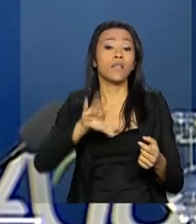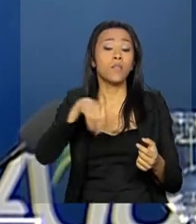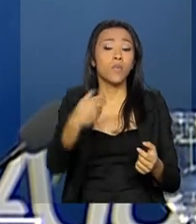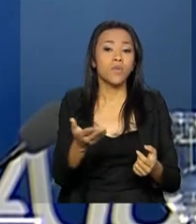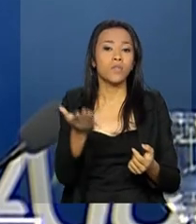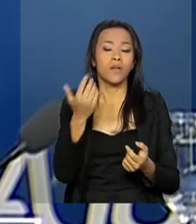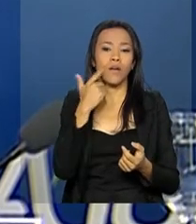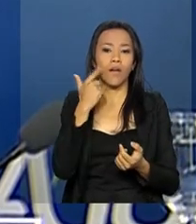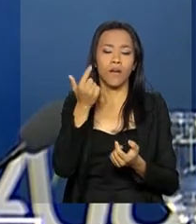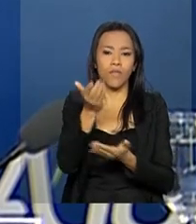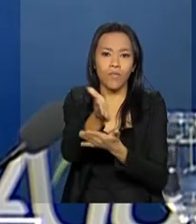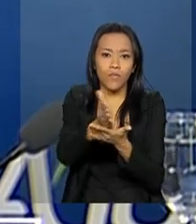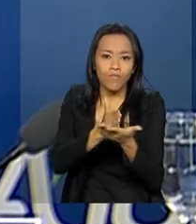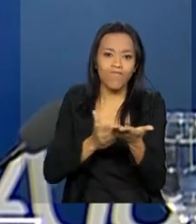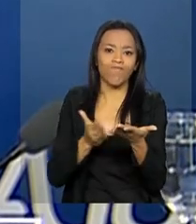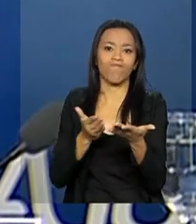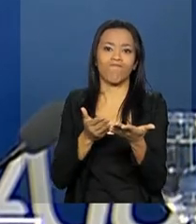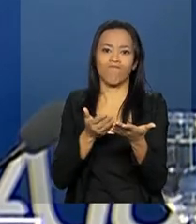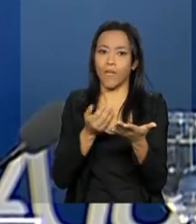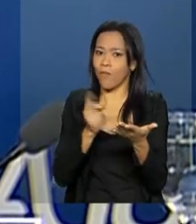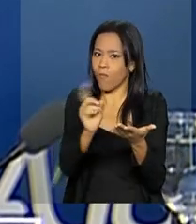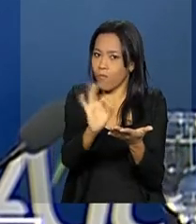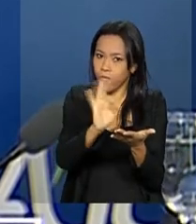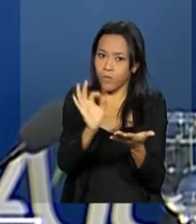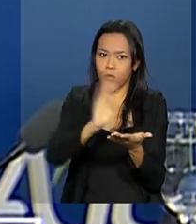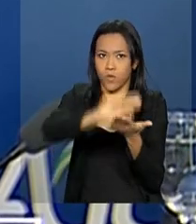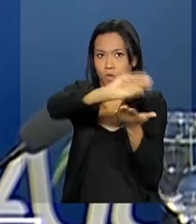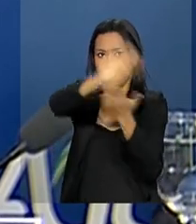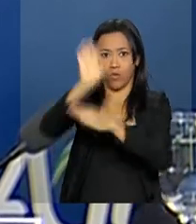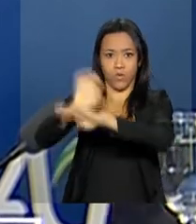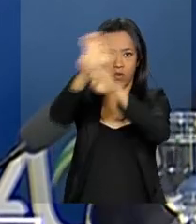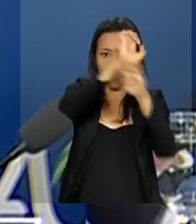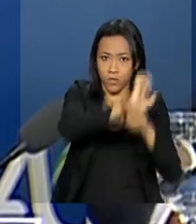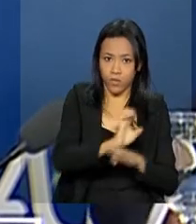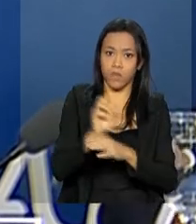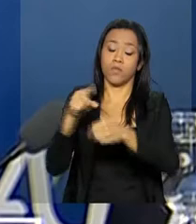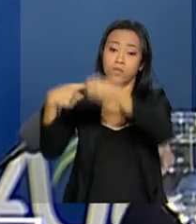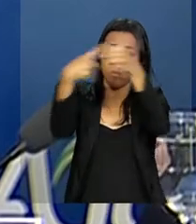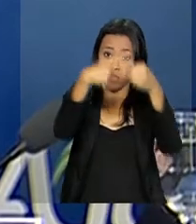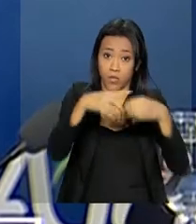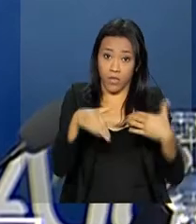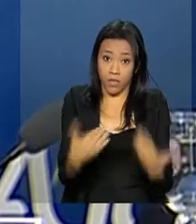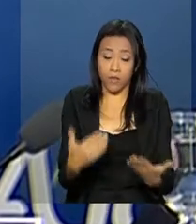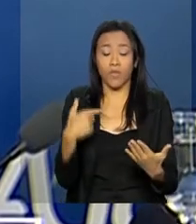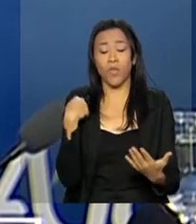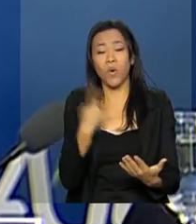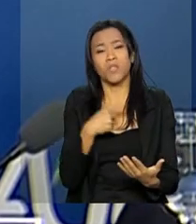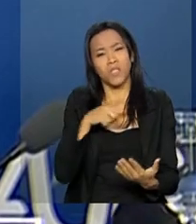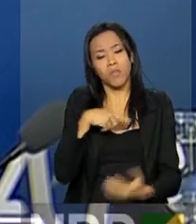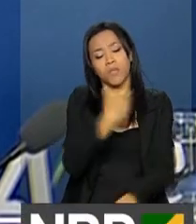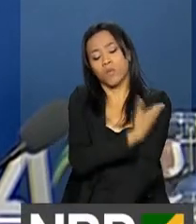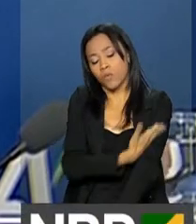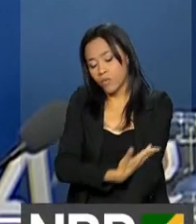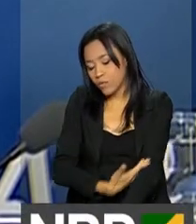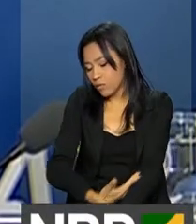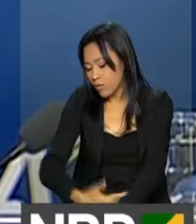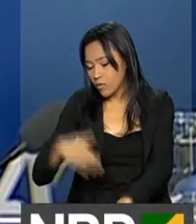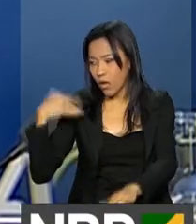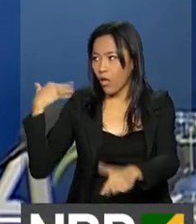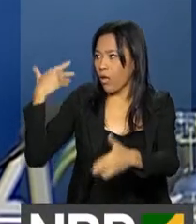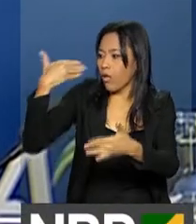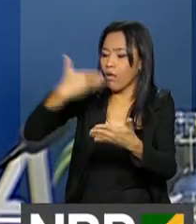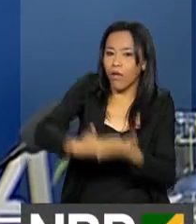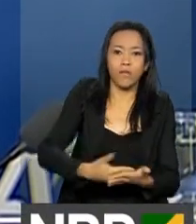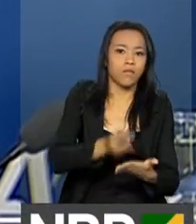não ser partilhada com estados e municípios, né? Então, nós temos essa vocação de centralizar tudo